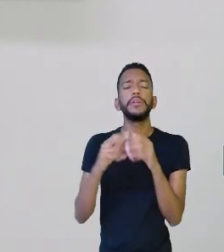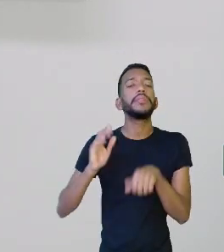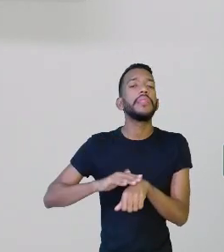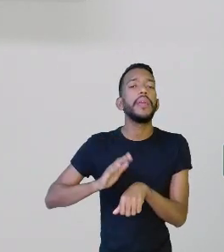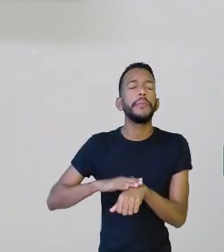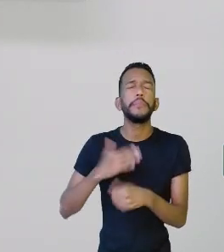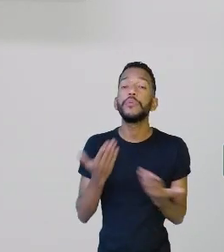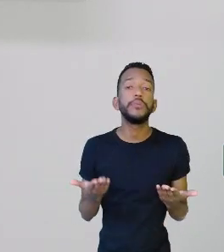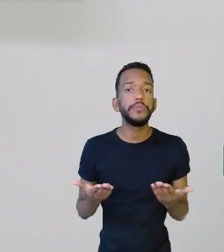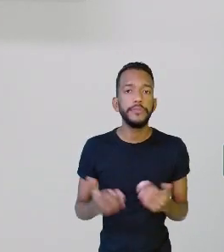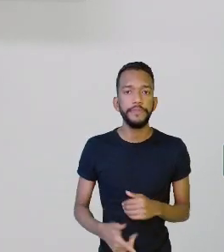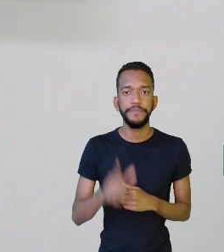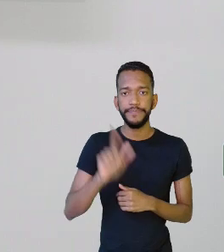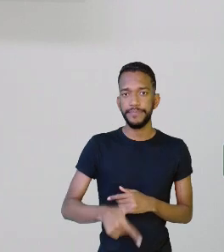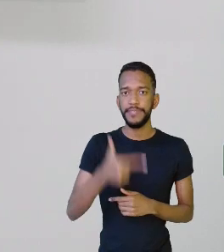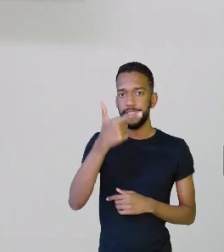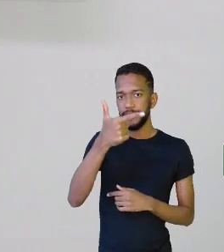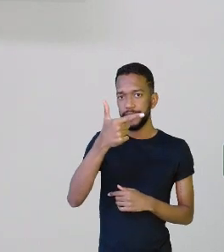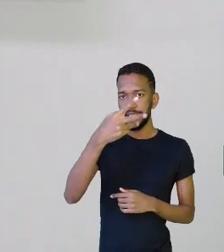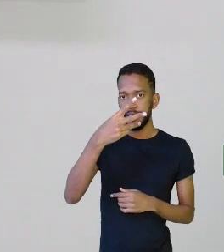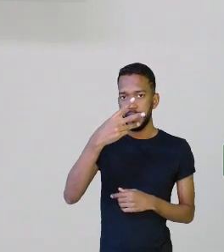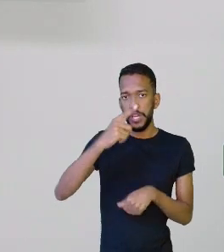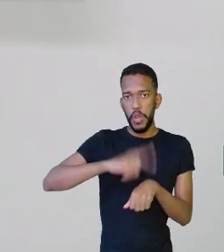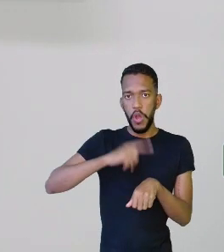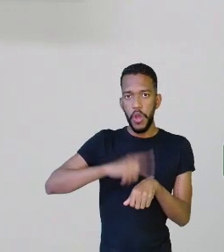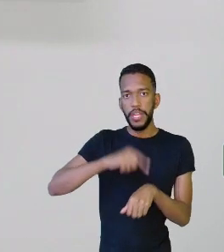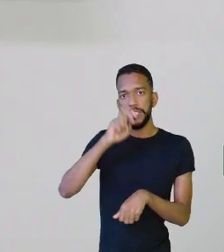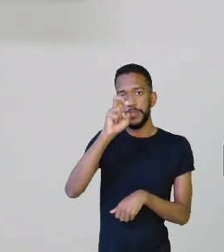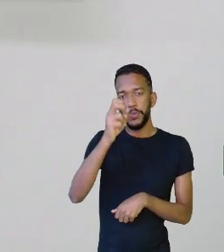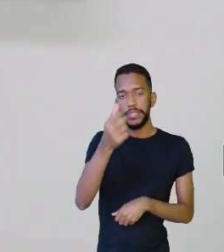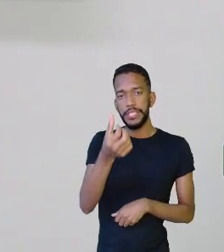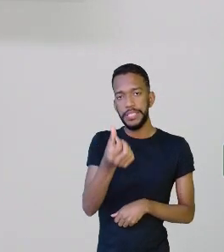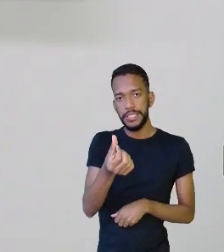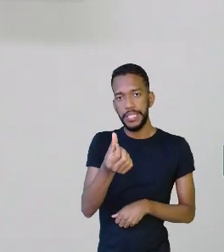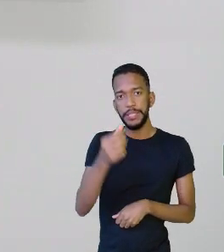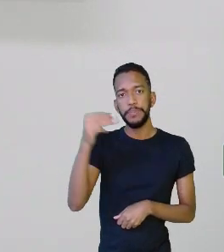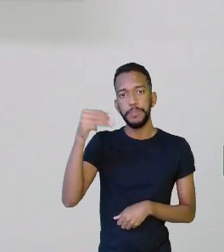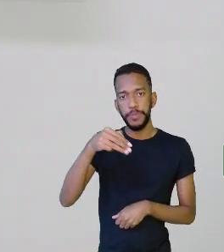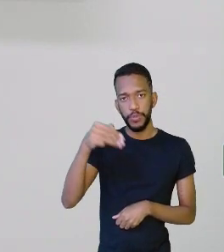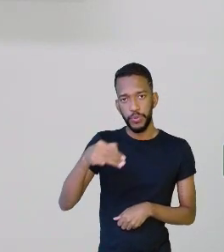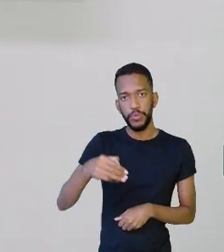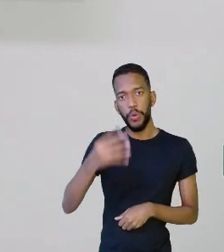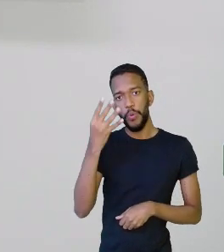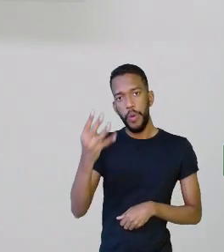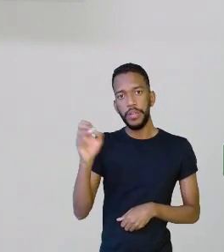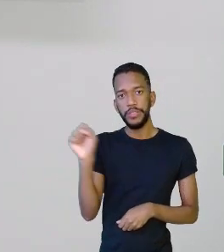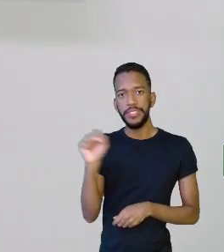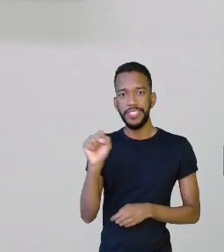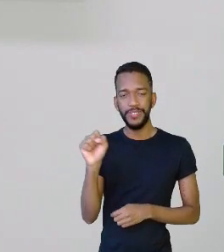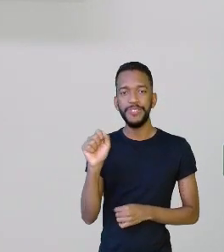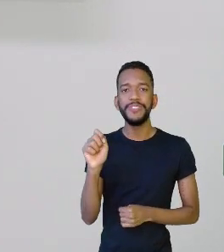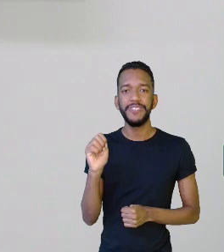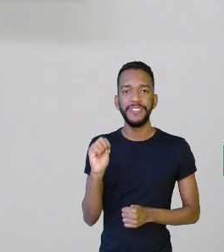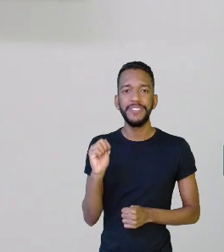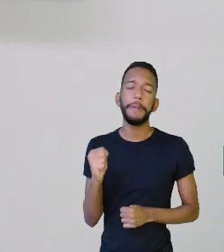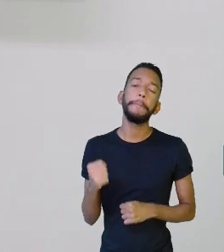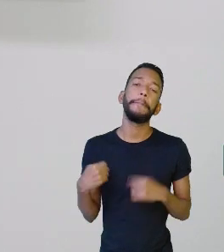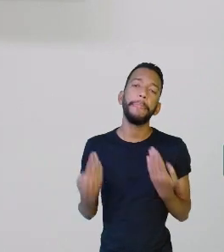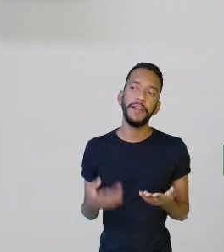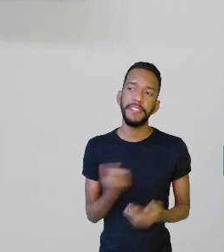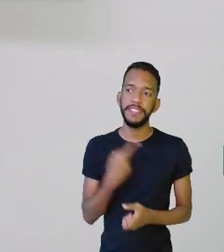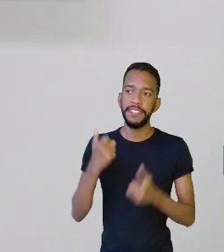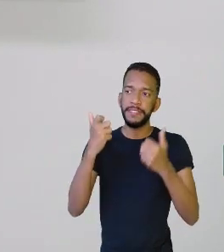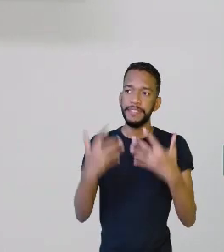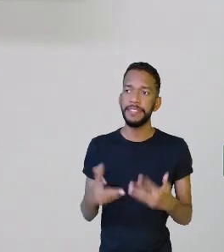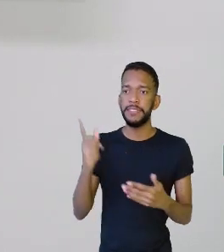tem a duração de 23 horas, 56 minutos e 4 segundos. Então, a gente sempre fala que